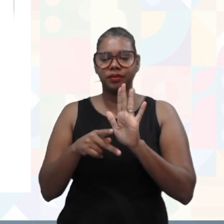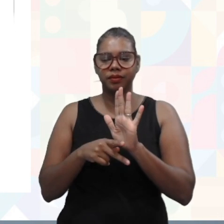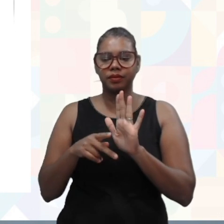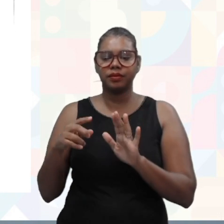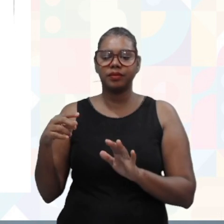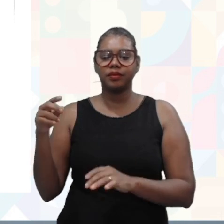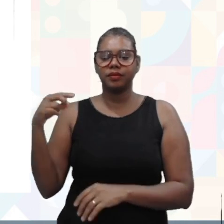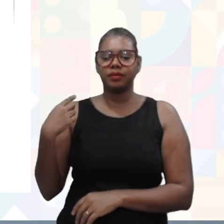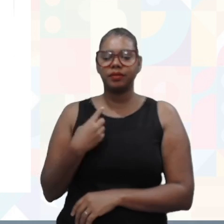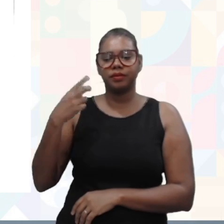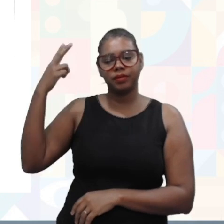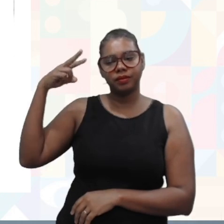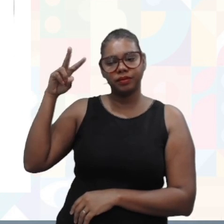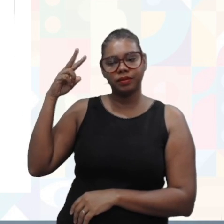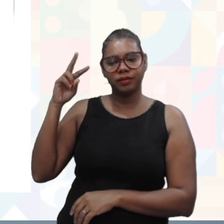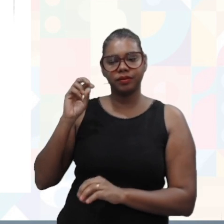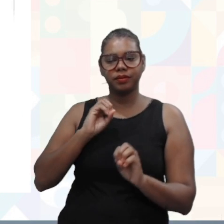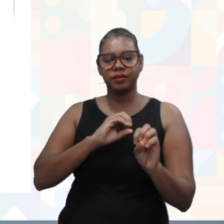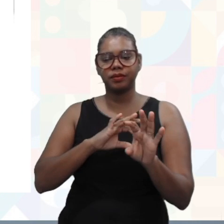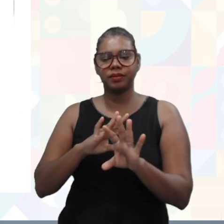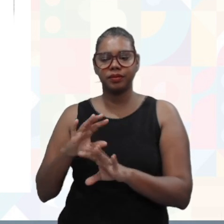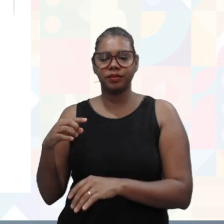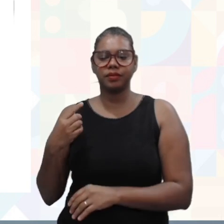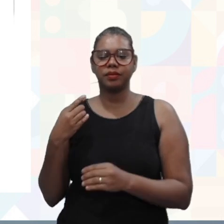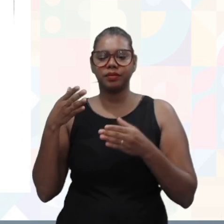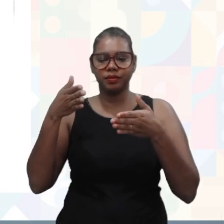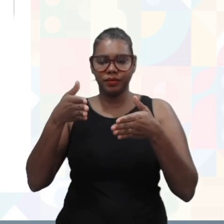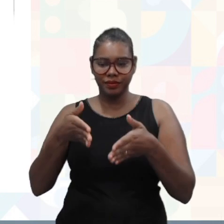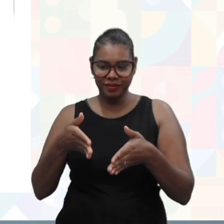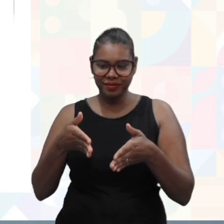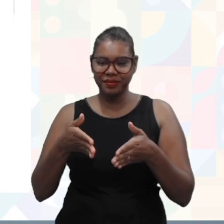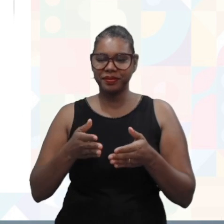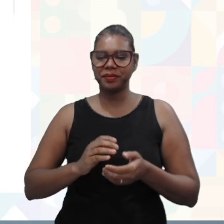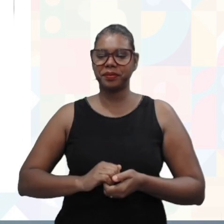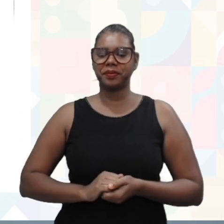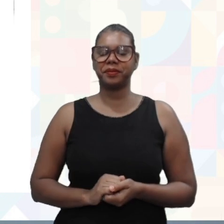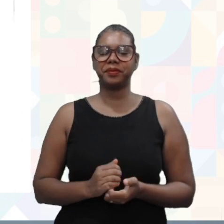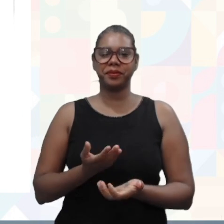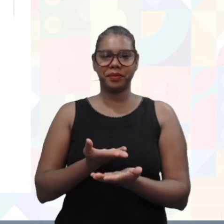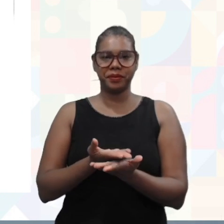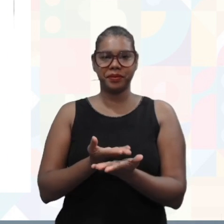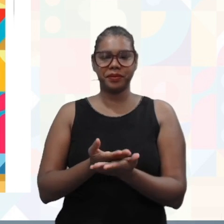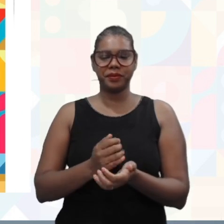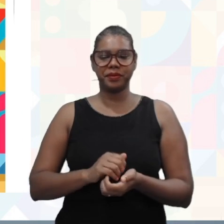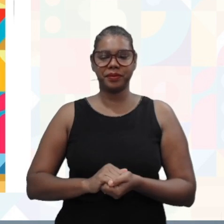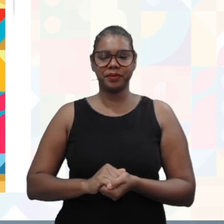nossa história em relação à educação, que é o nosso foco aqui na nossa aula.